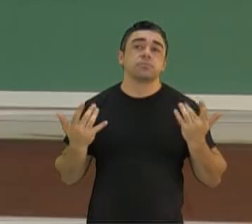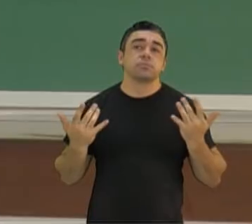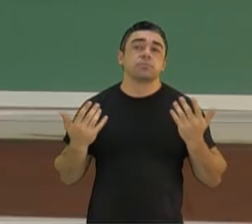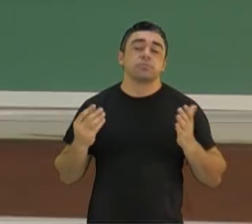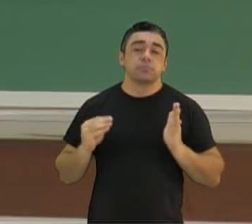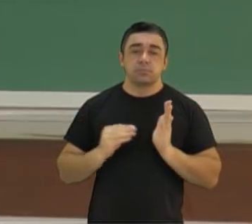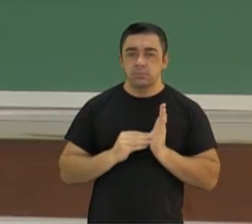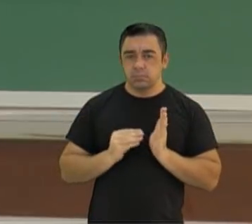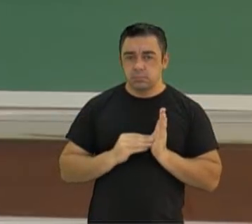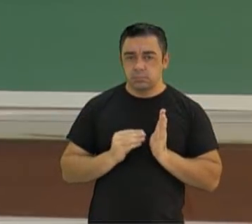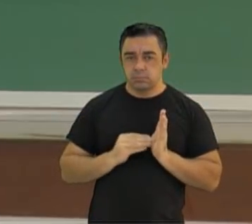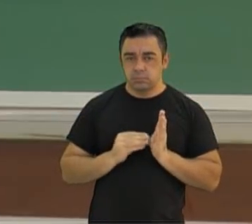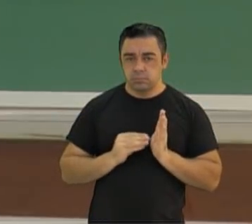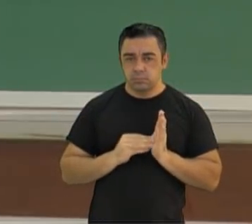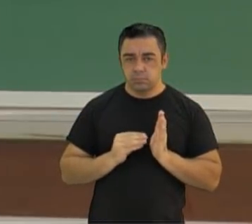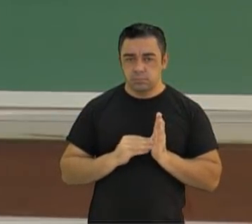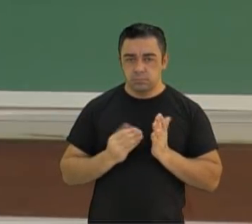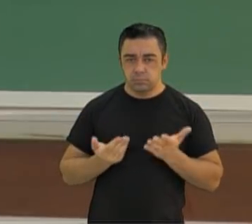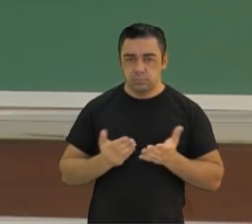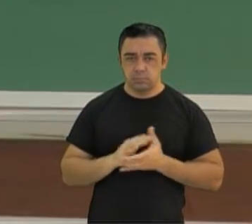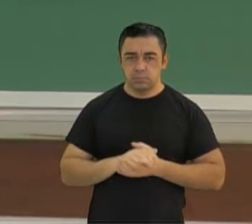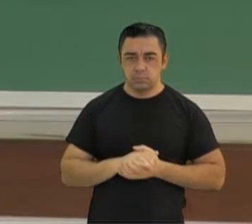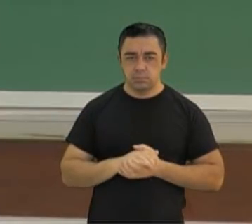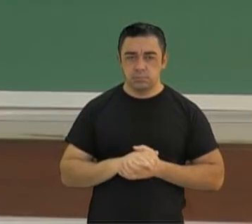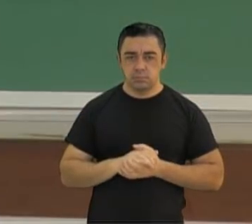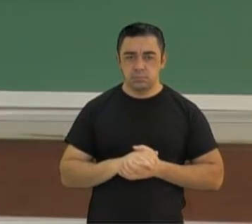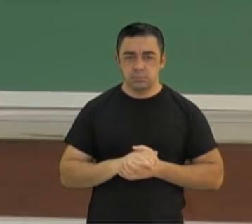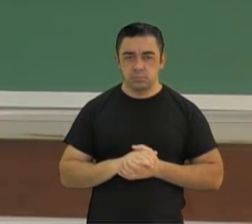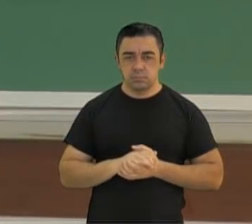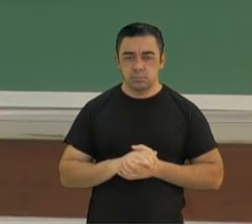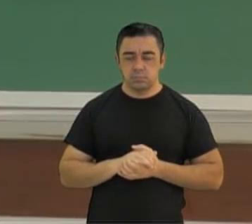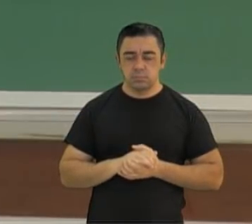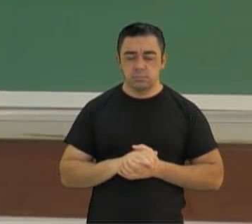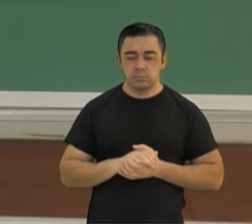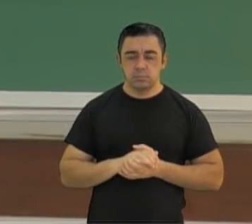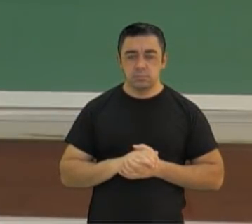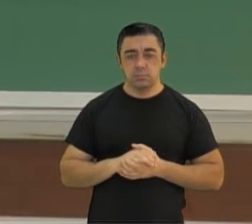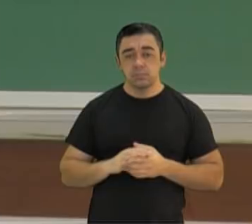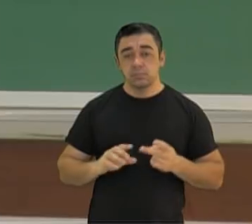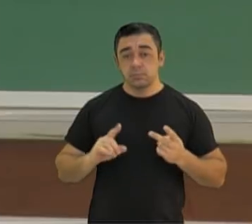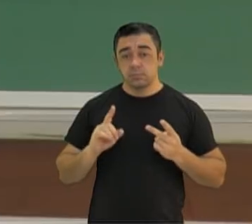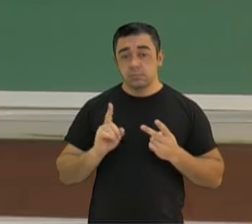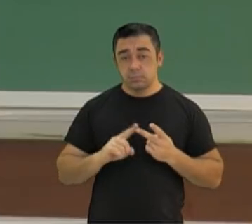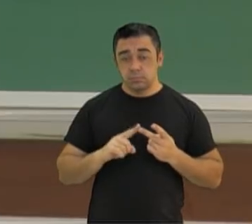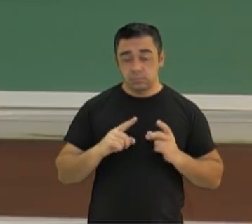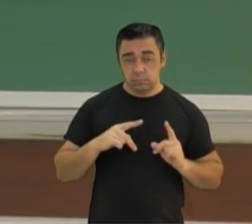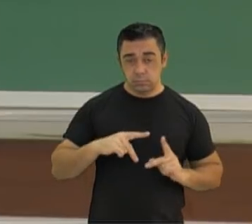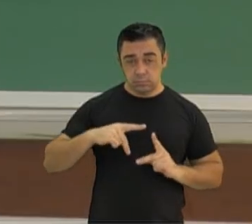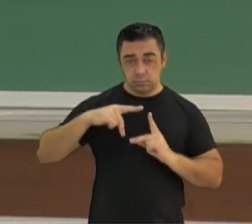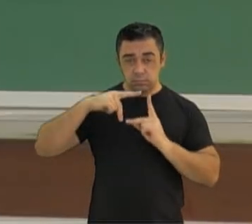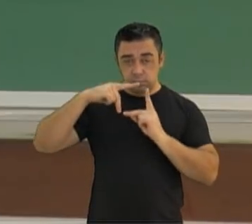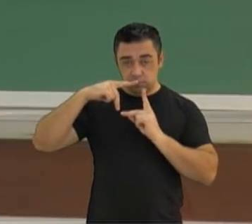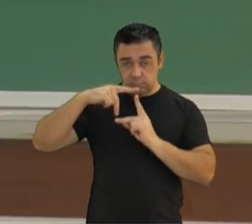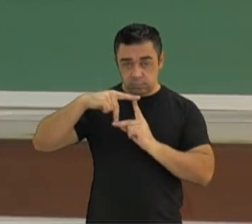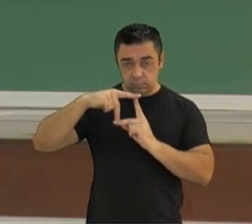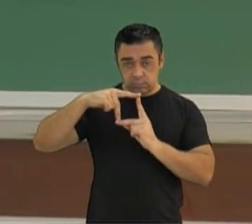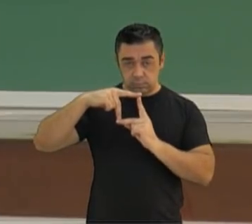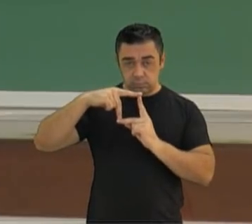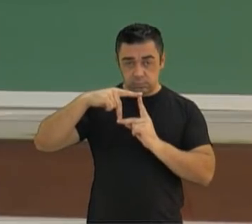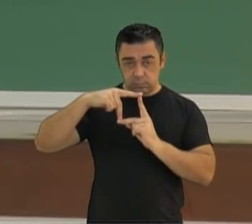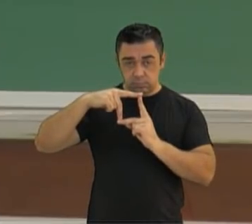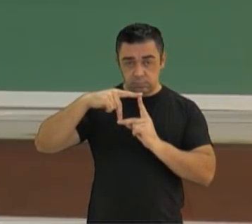tem um rabichinho ali lisinho que vai até a cabeça do personagem, e ele tem reticências.